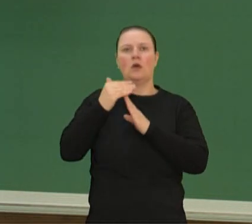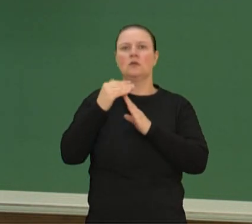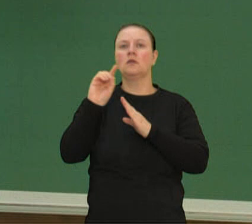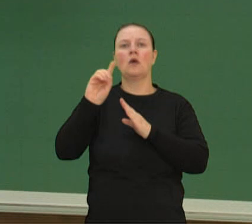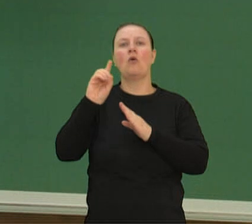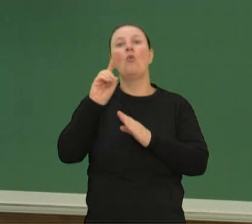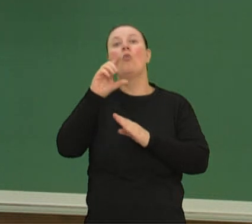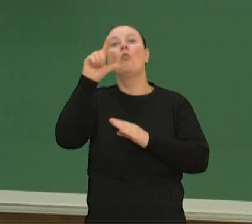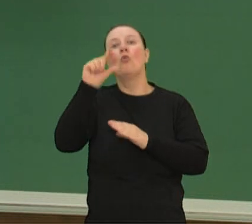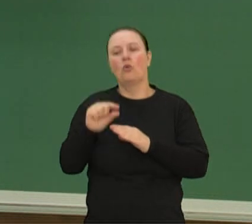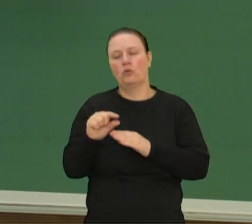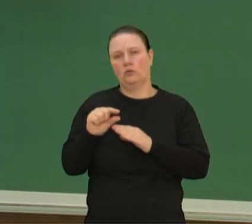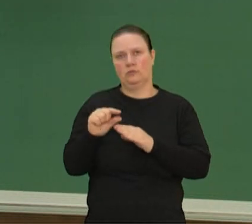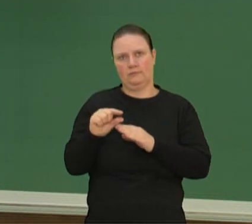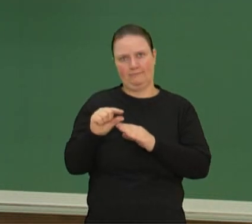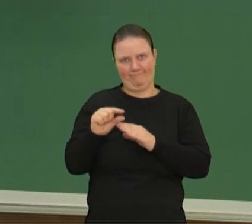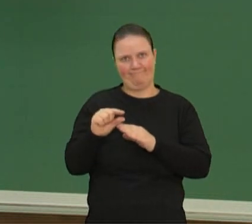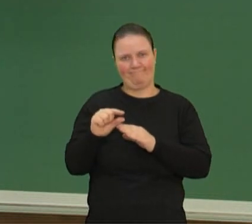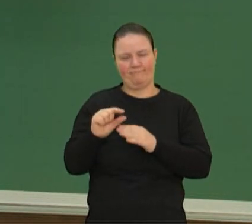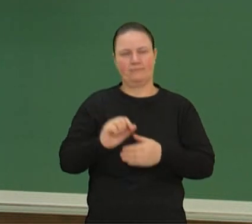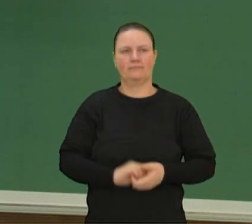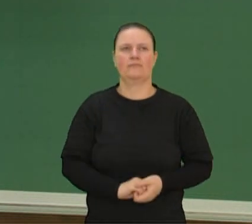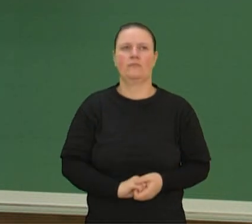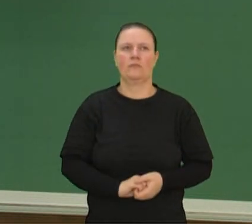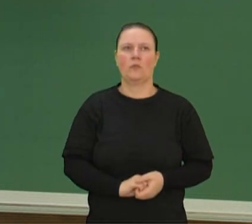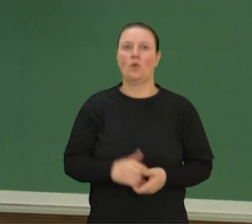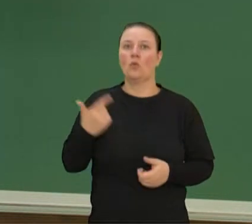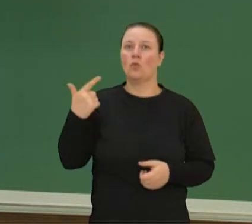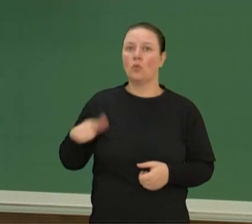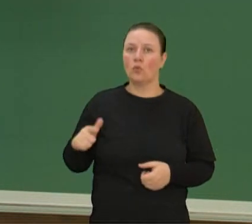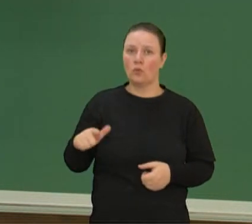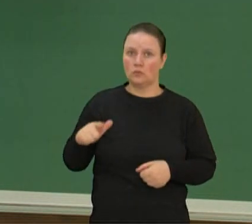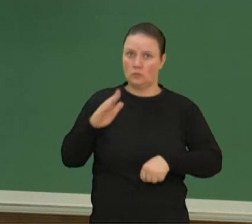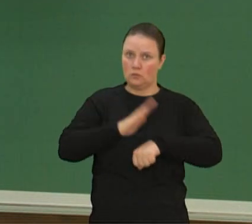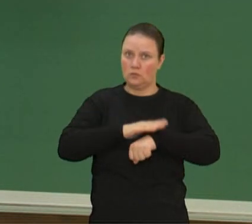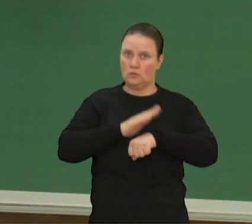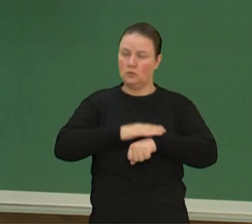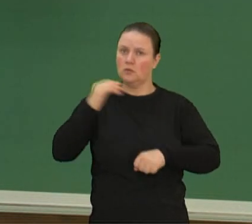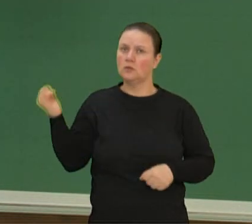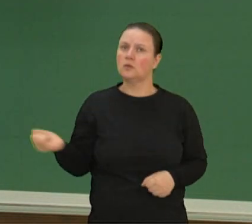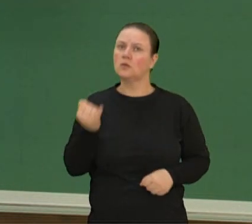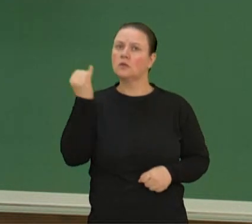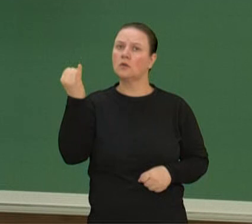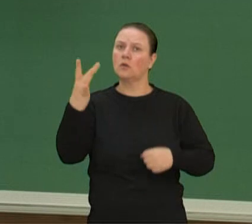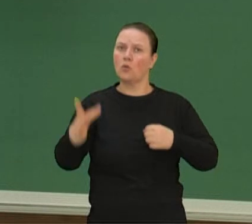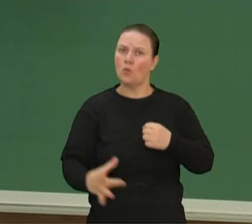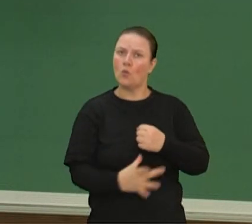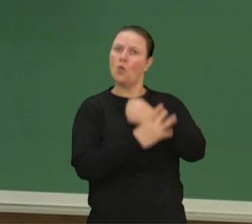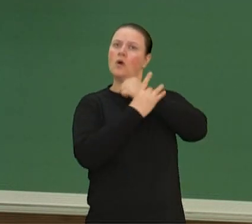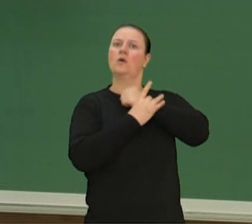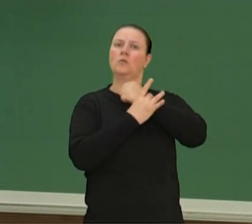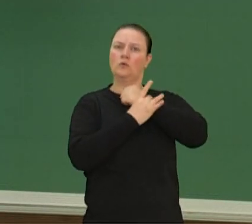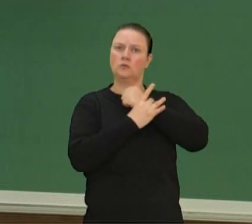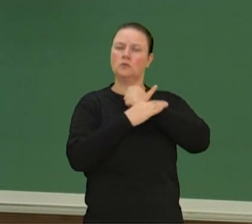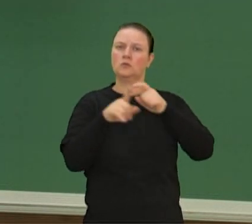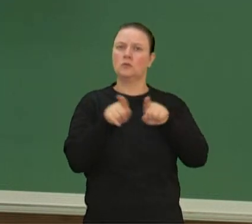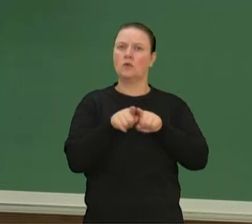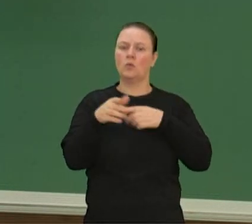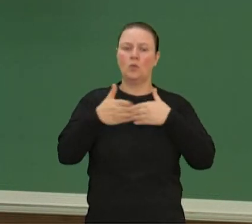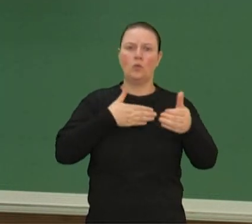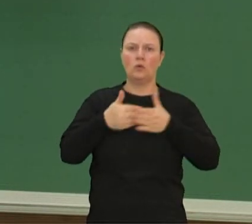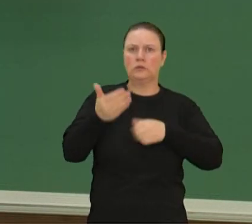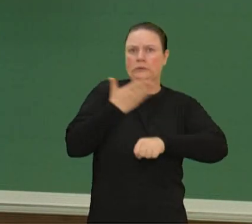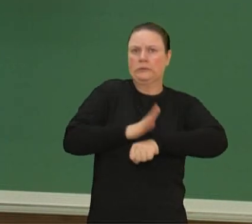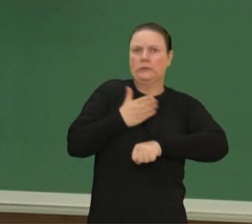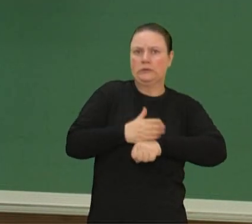é o profissional. E aí, um outro ponto importantíssimo durante os treinos é a segurança. Qualquer tipo de